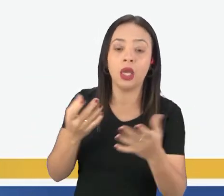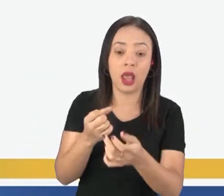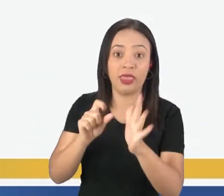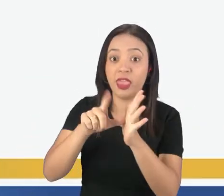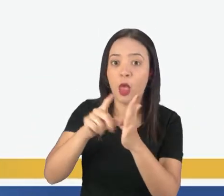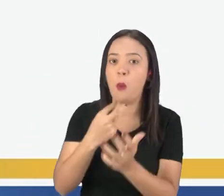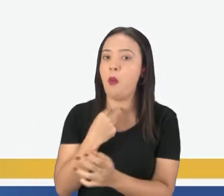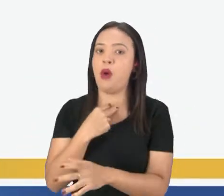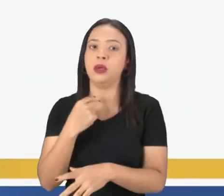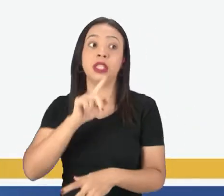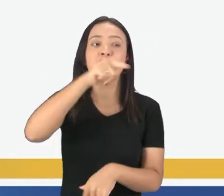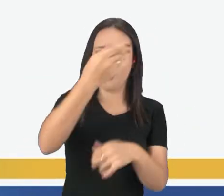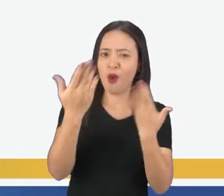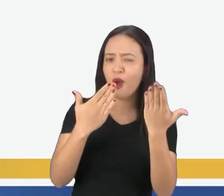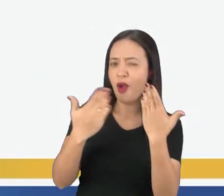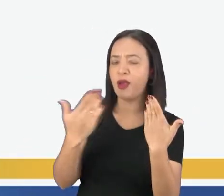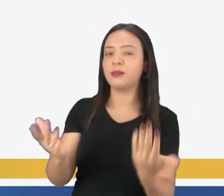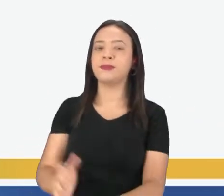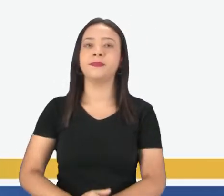depois.